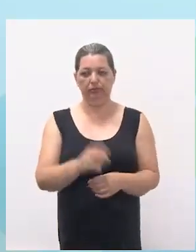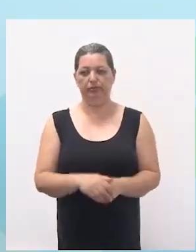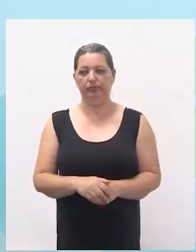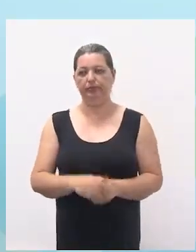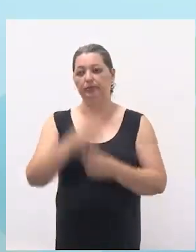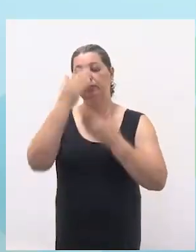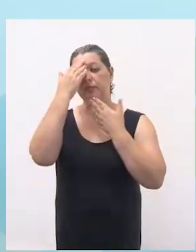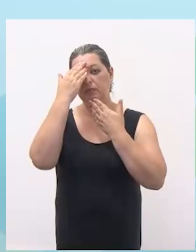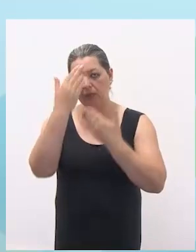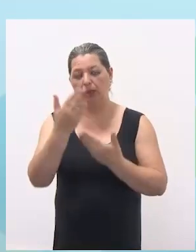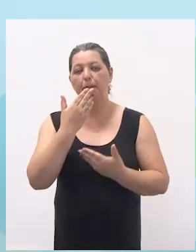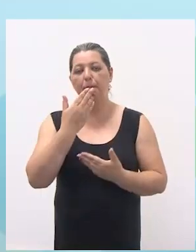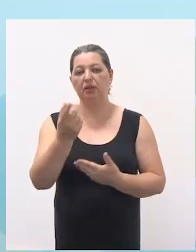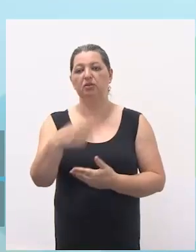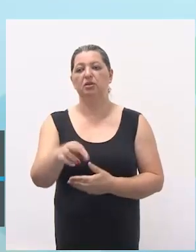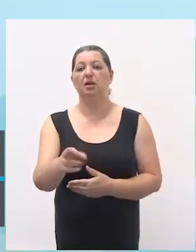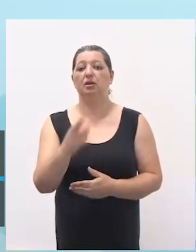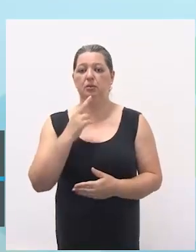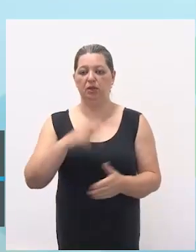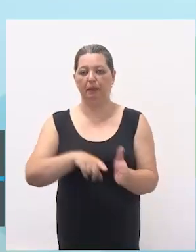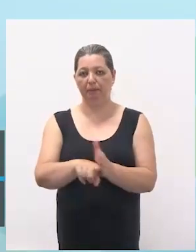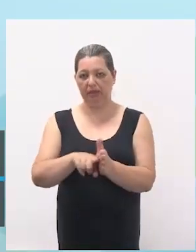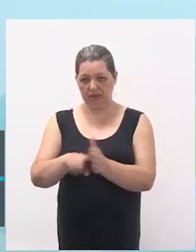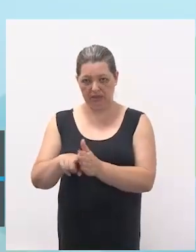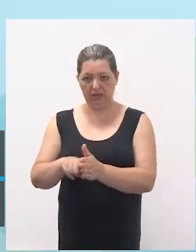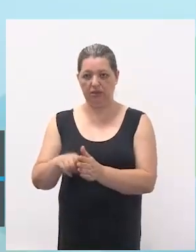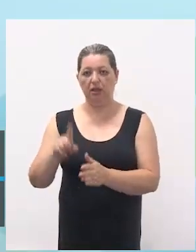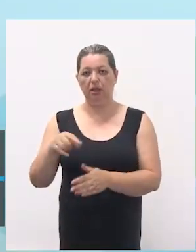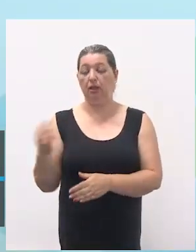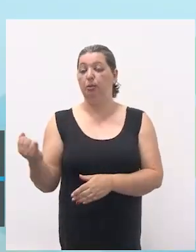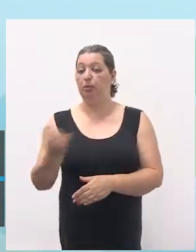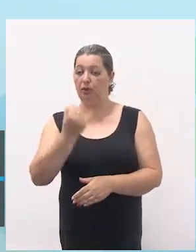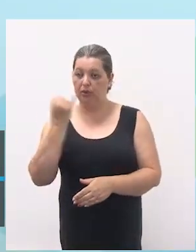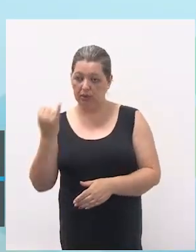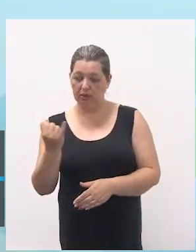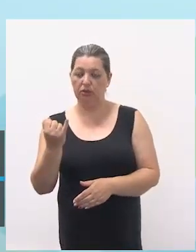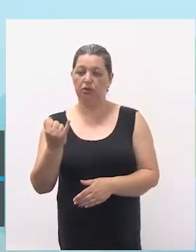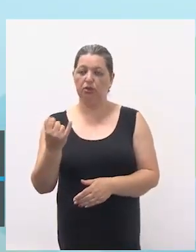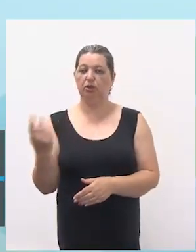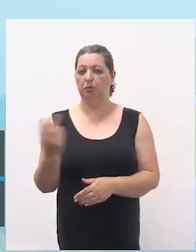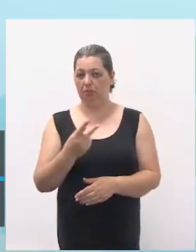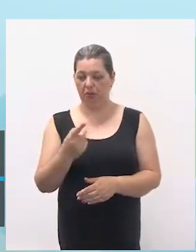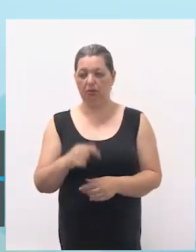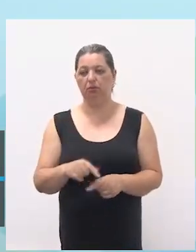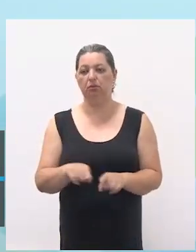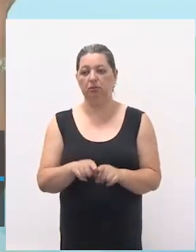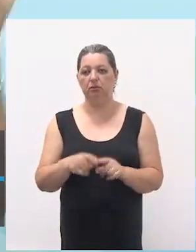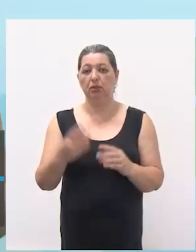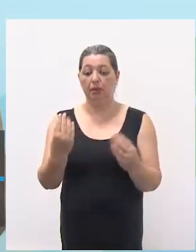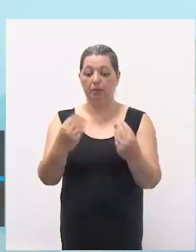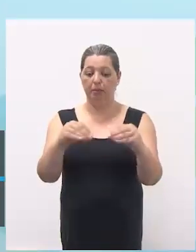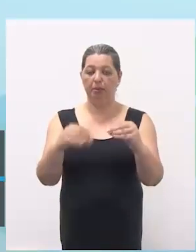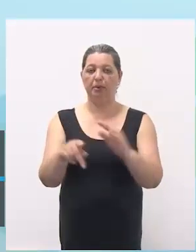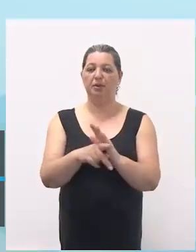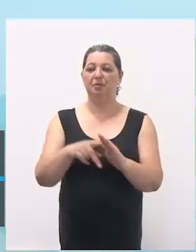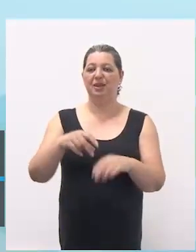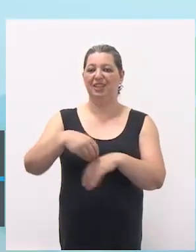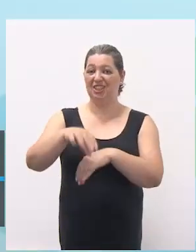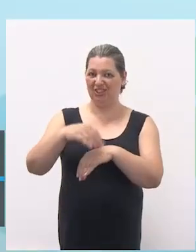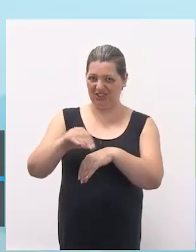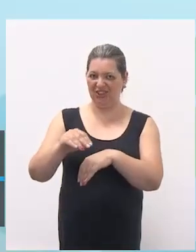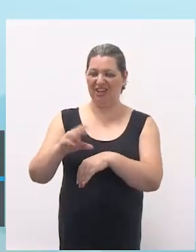para vocês responderem a pesquisa, que é importante não só para nós, quanto para o Giovanni. Coloquem lá sugestões para Carla